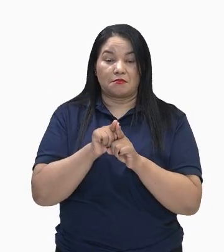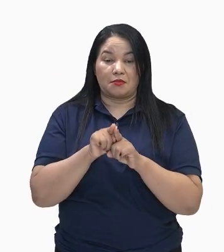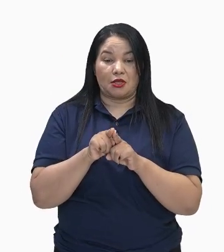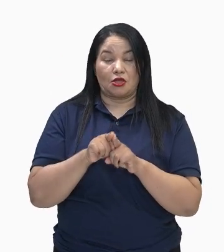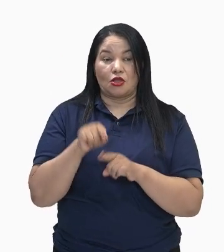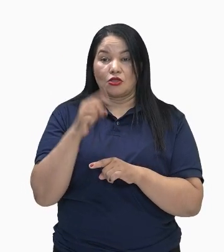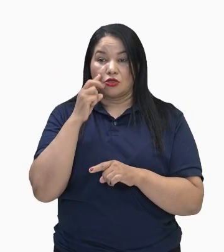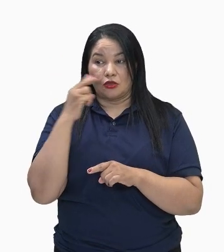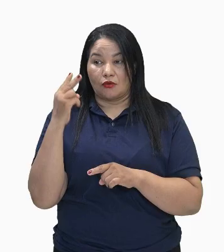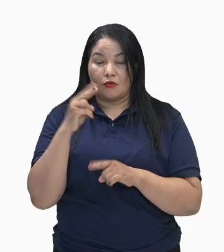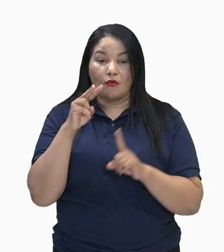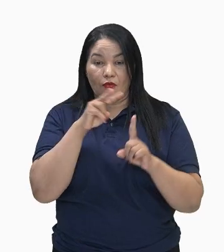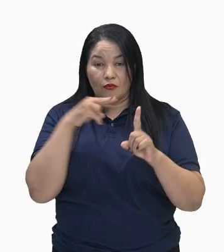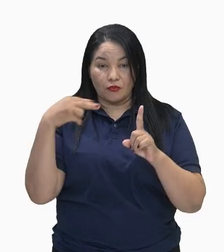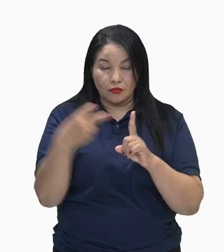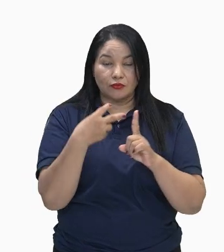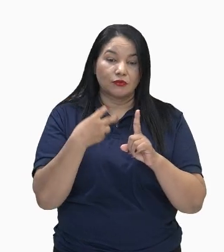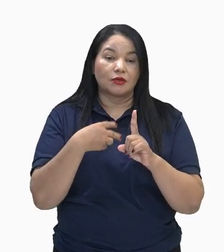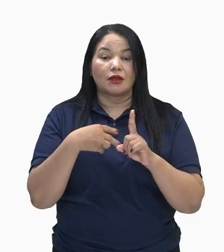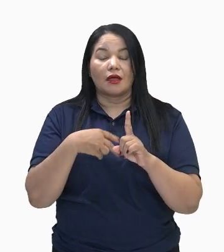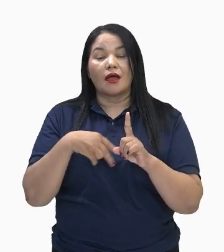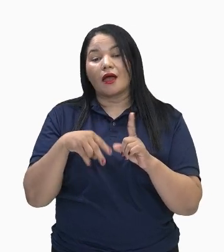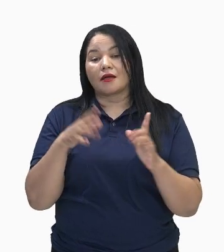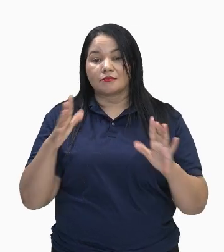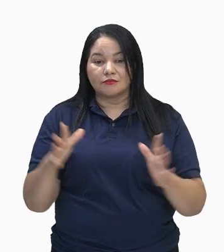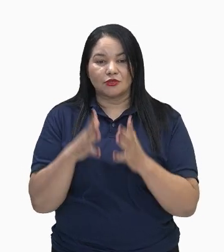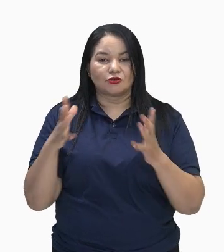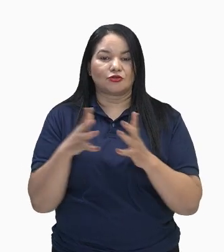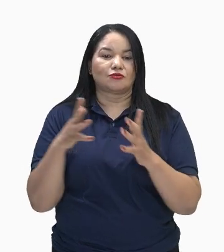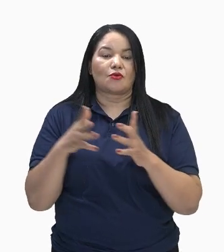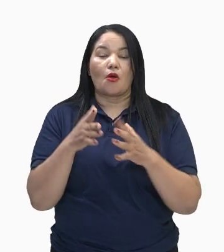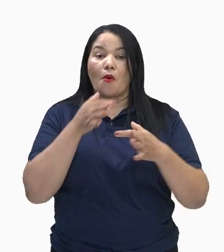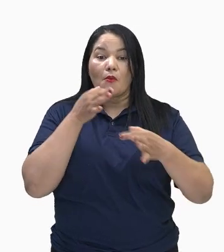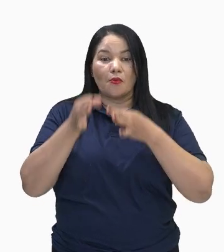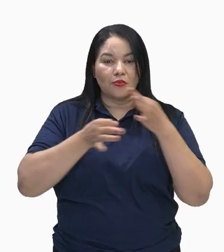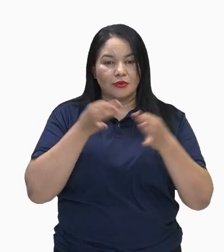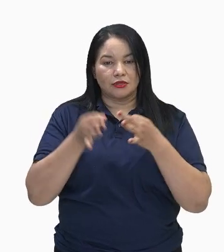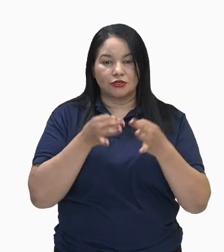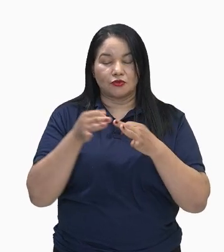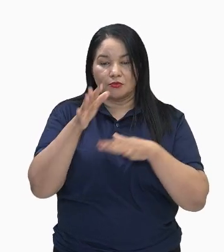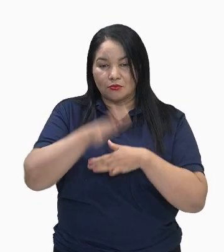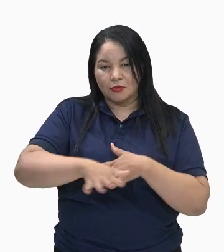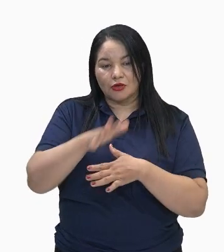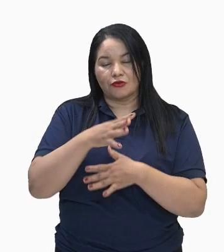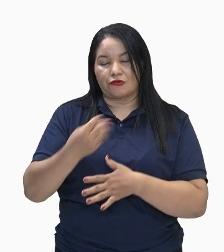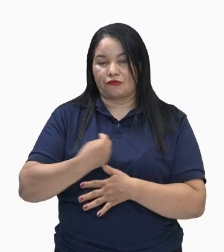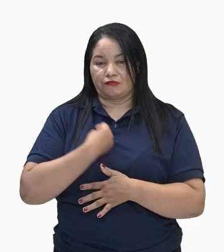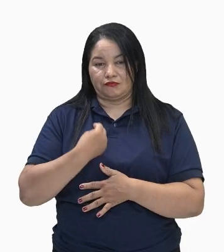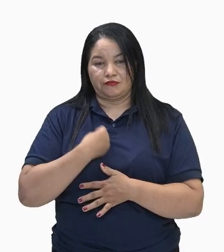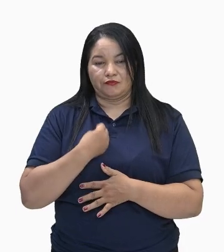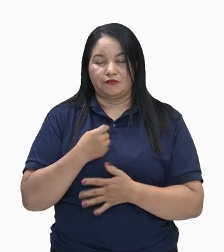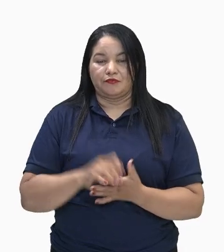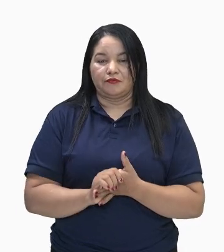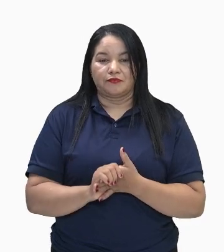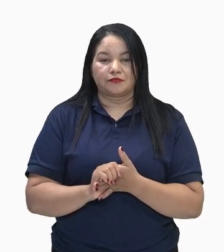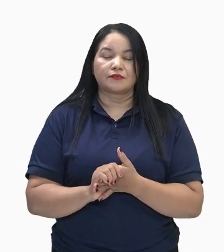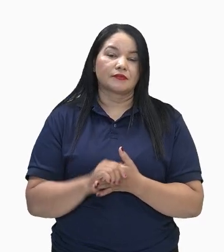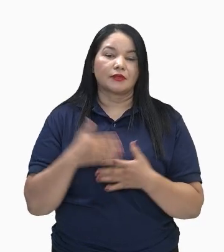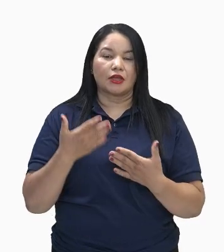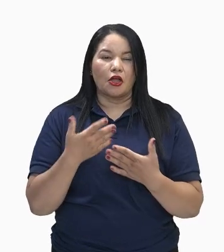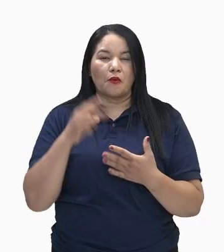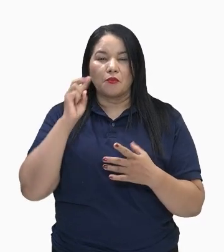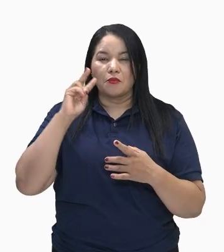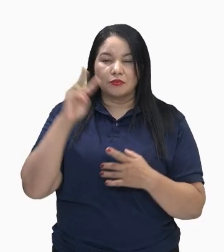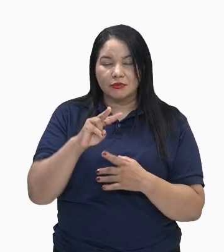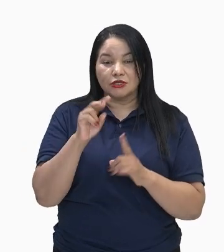nosso olhar crítico para o meio em que vivemos. Ou seja, a nossa